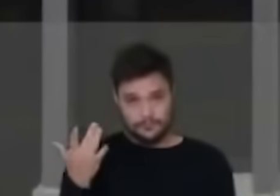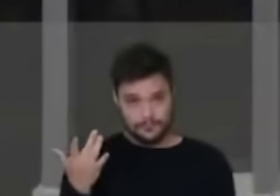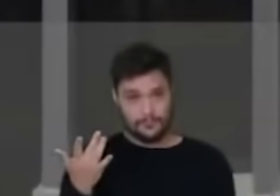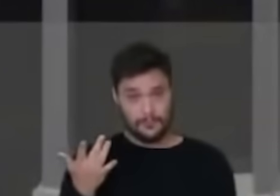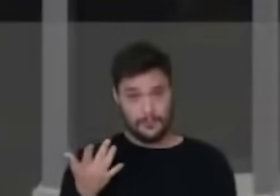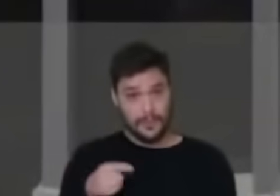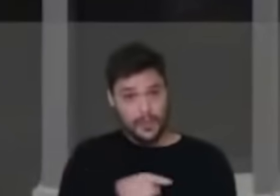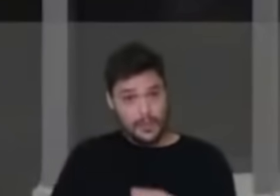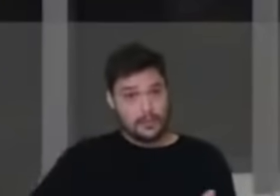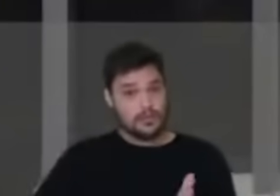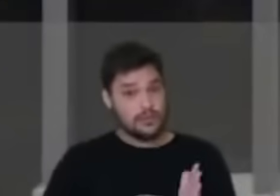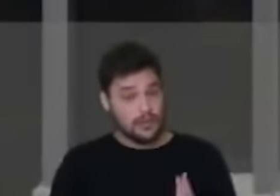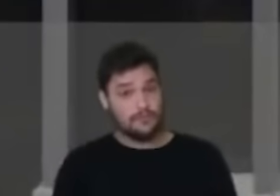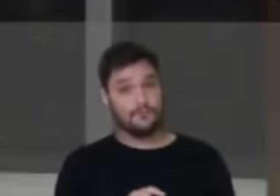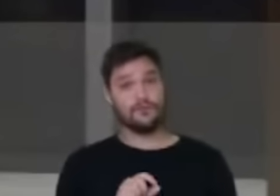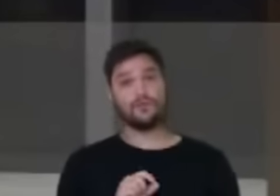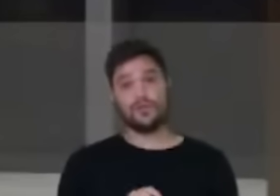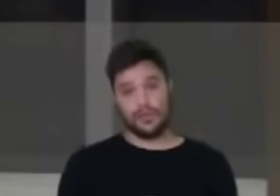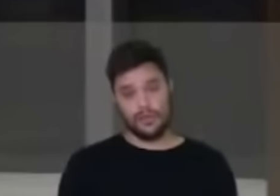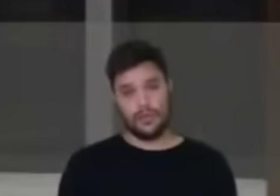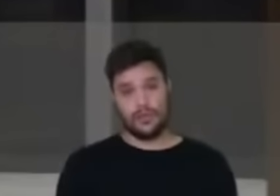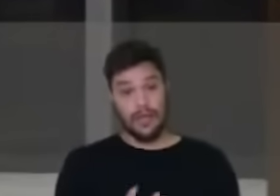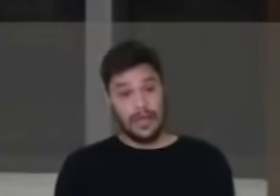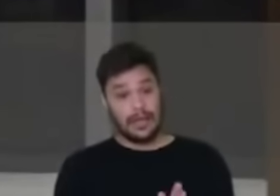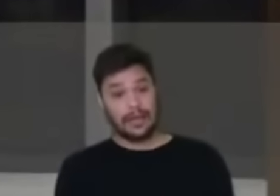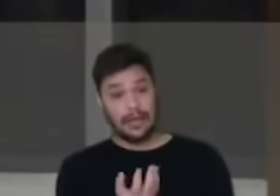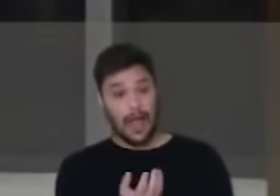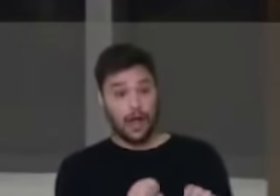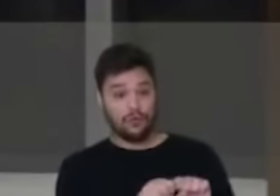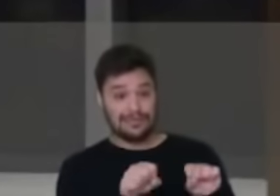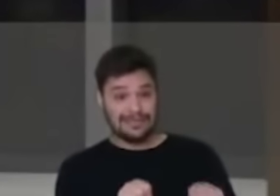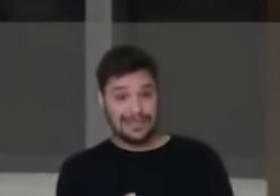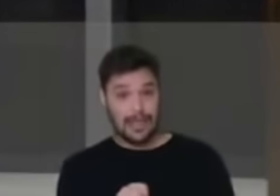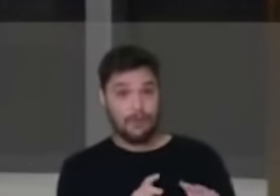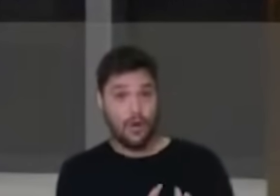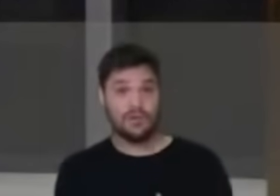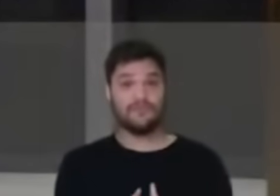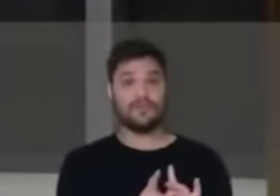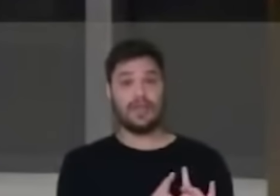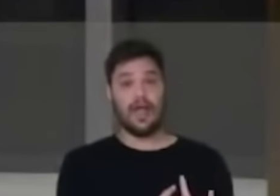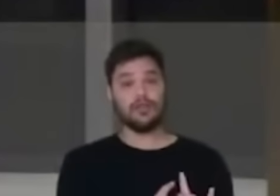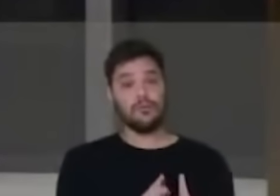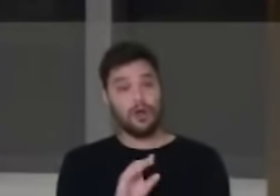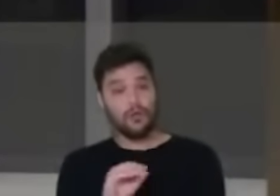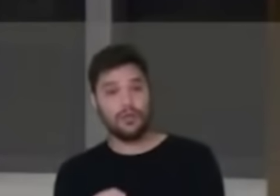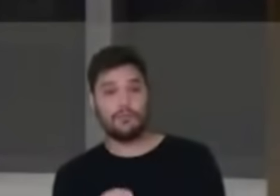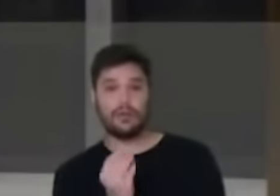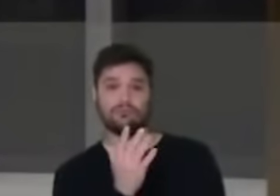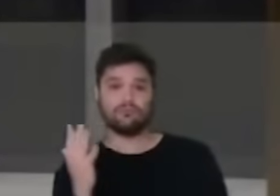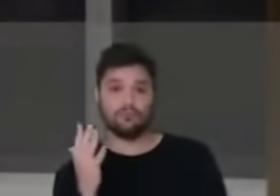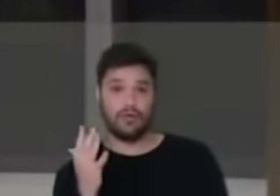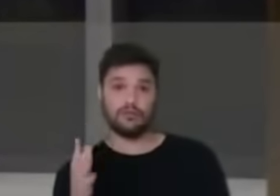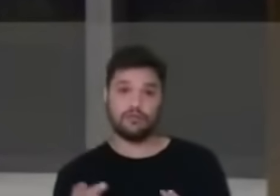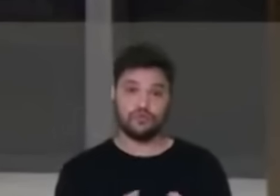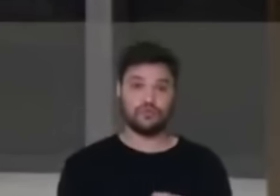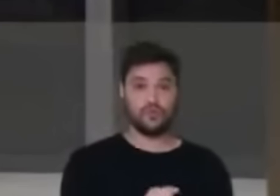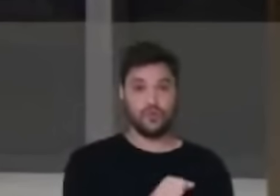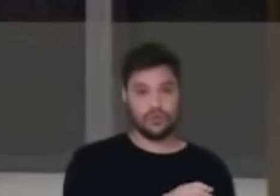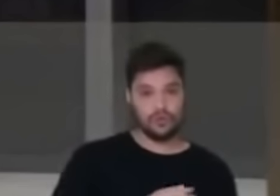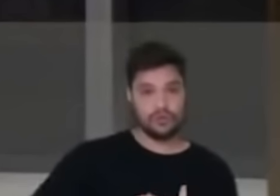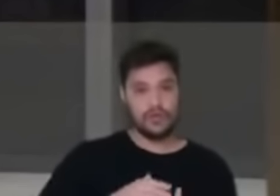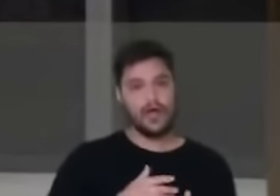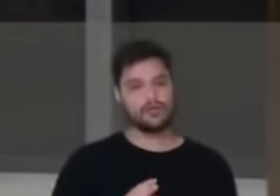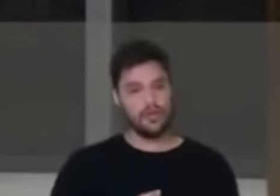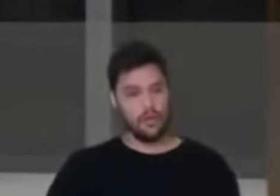exemplo, construir um verdadeiro sistema único de proteção socioambiental, que tem um plano, um conselho,